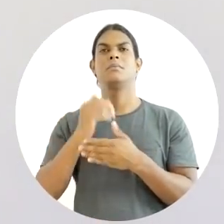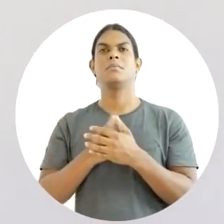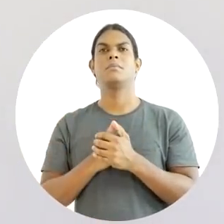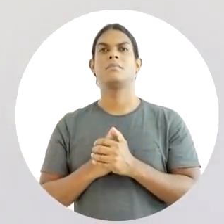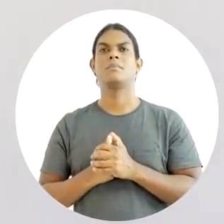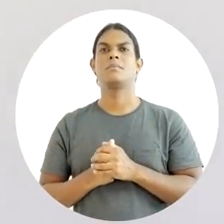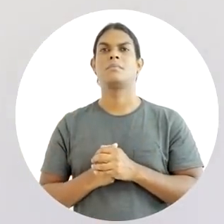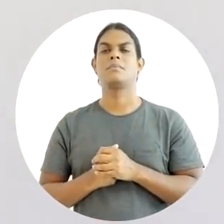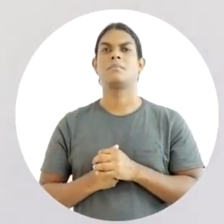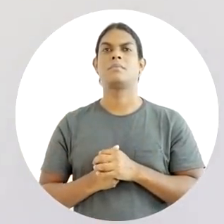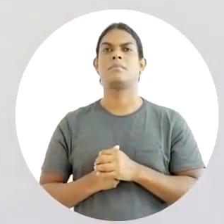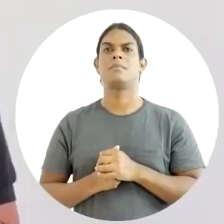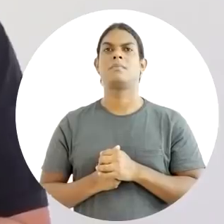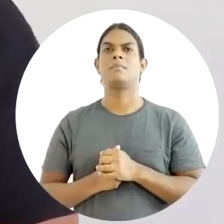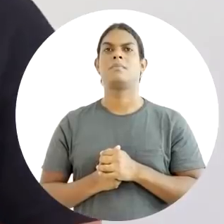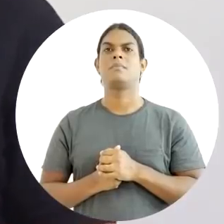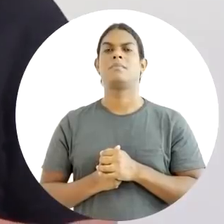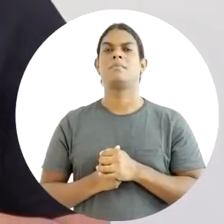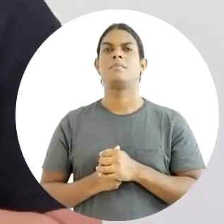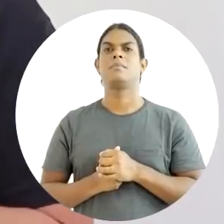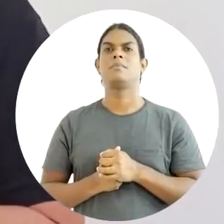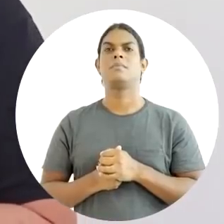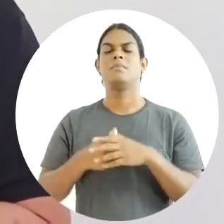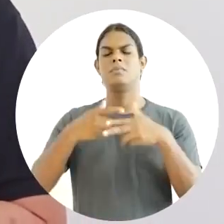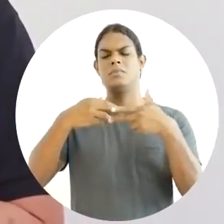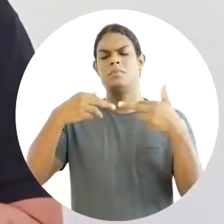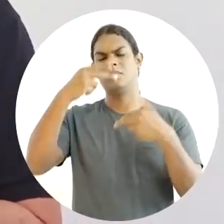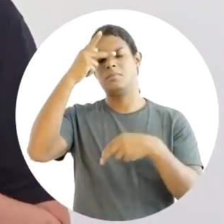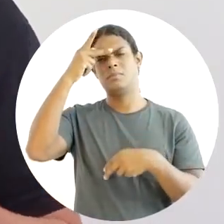phrasal verbs? Muita gente chama como